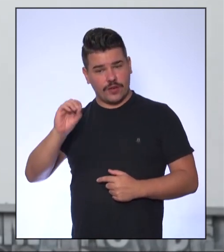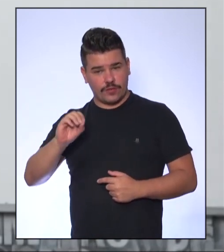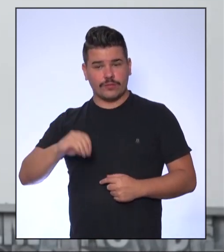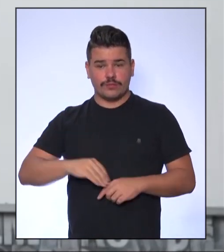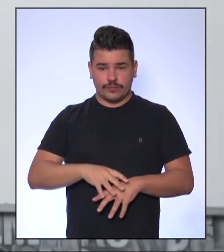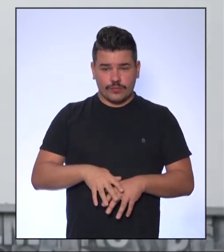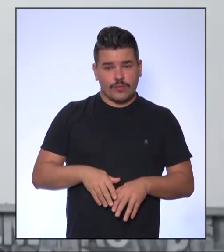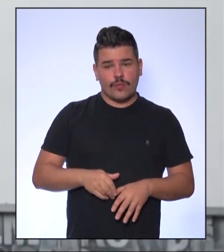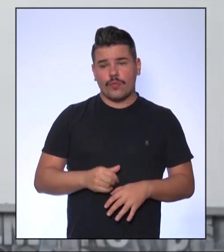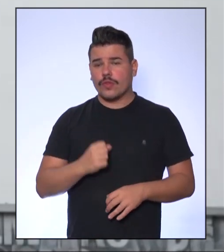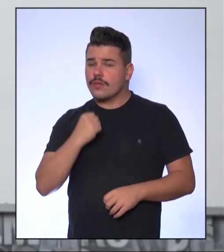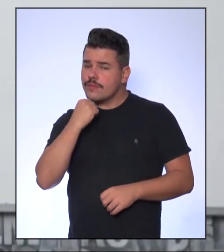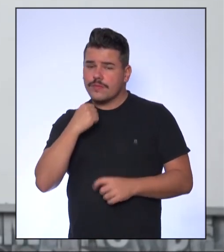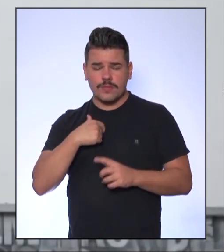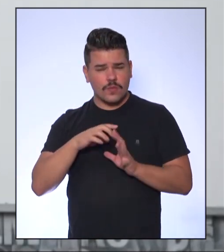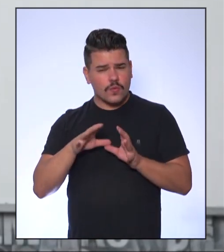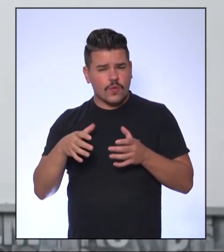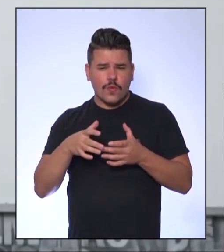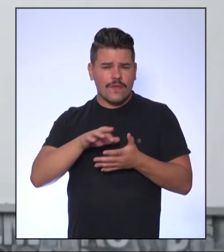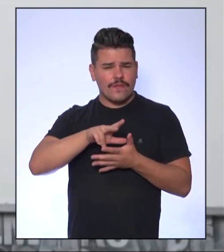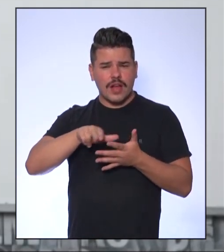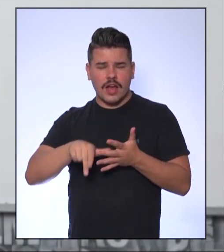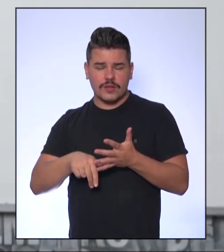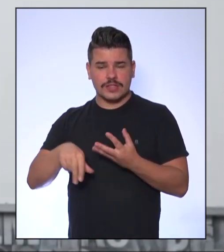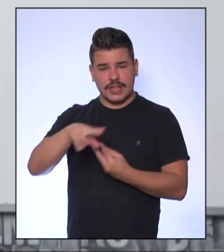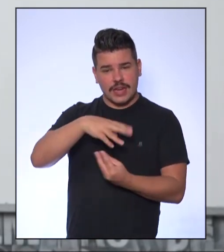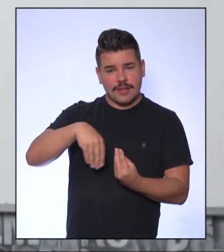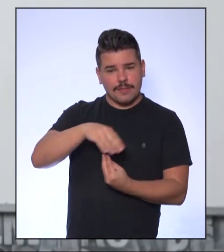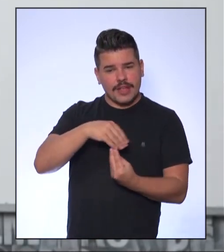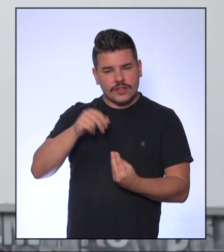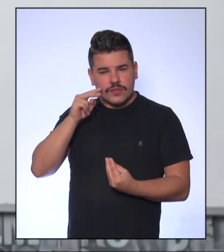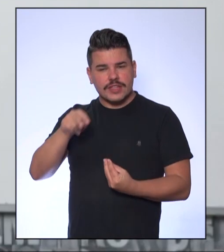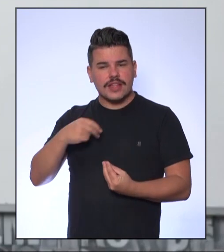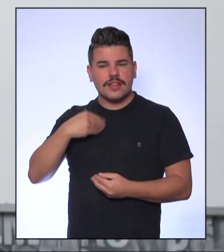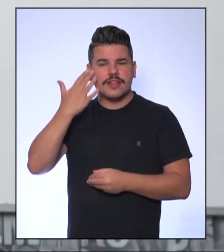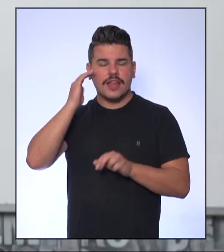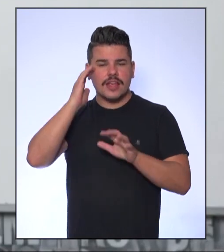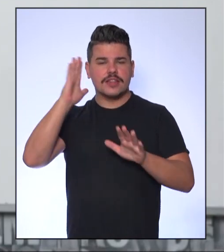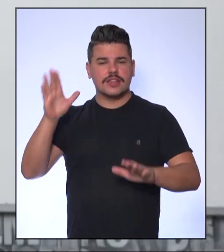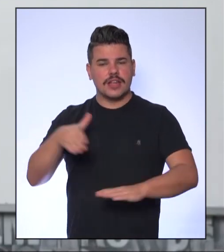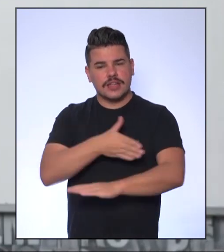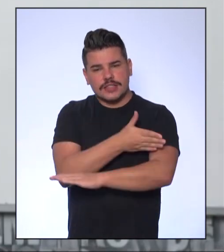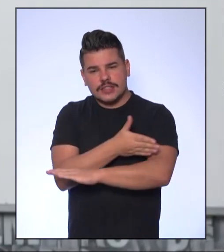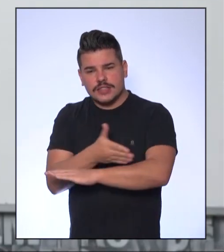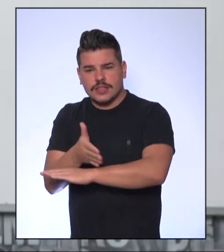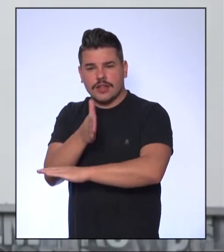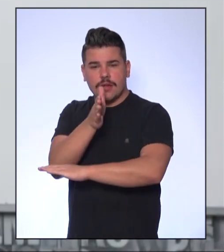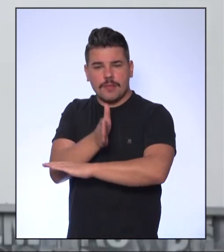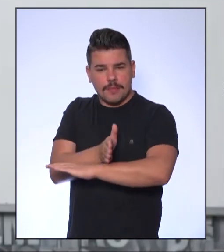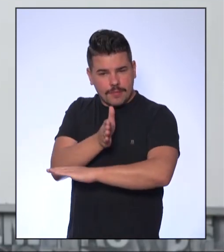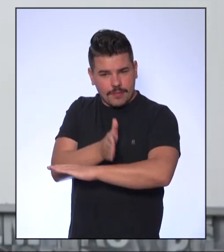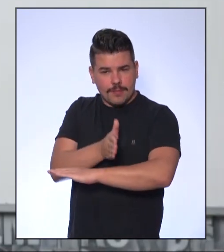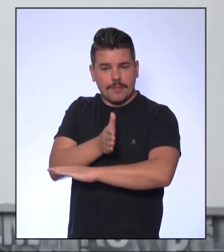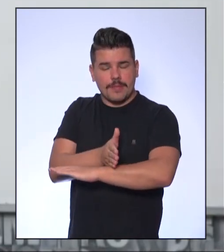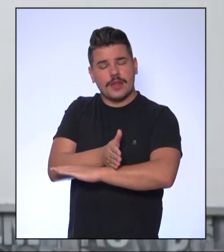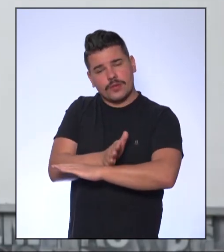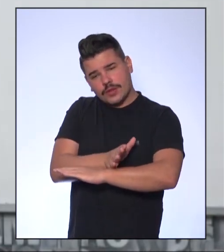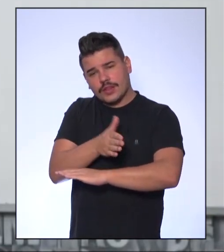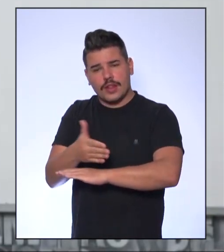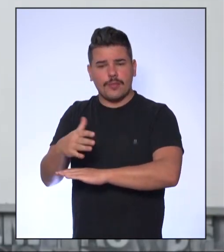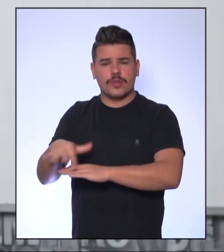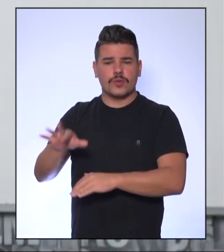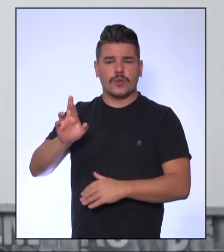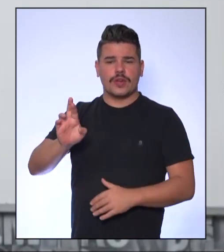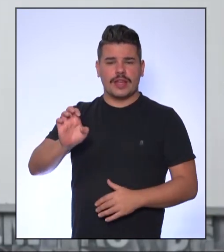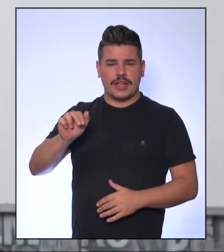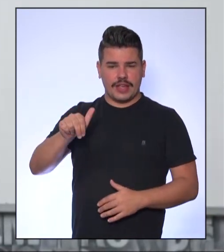três elementos, a gente começa a entender o que foi este conceito de renascimento. Professor, e o